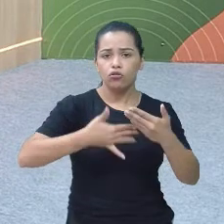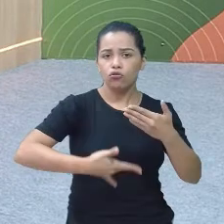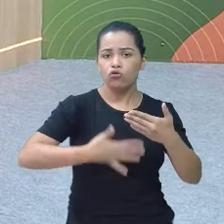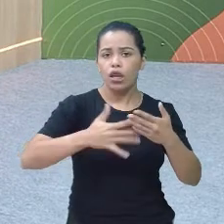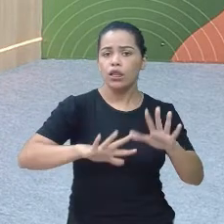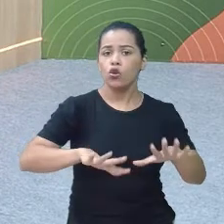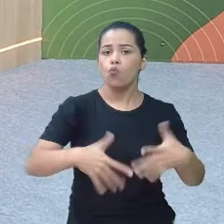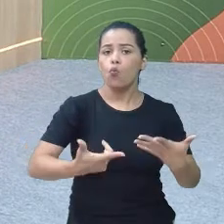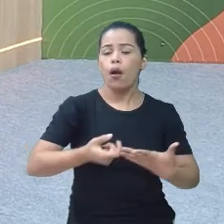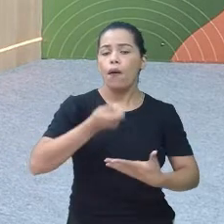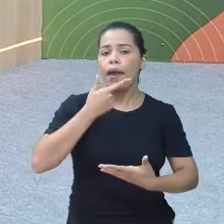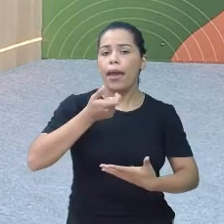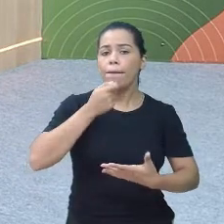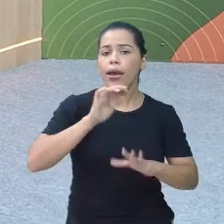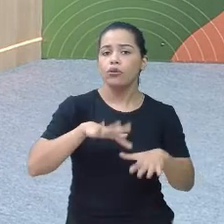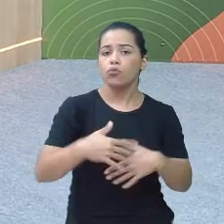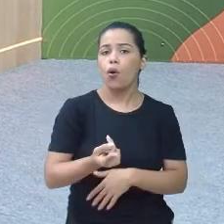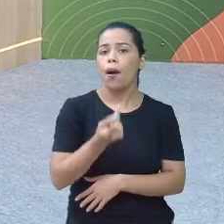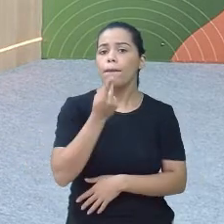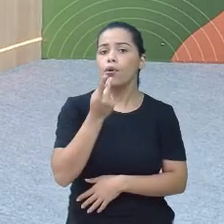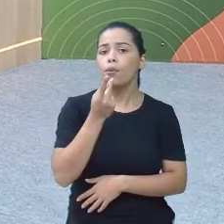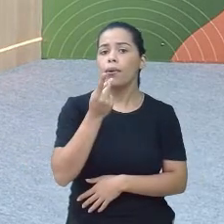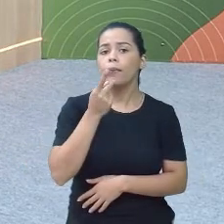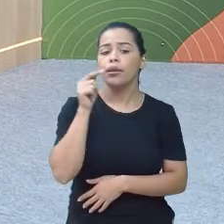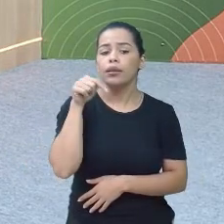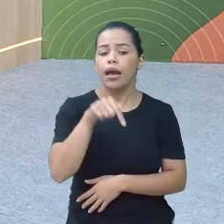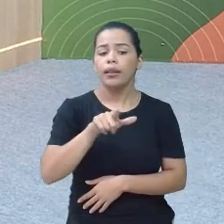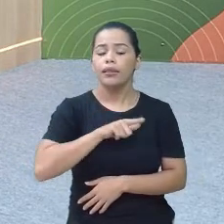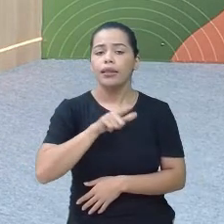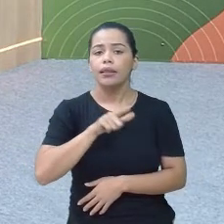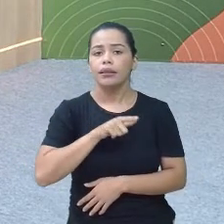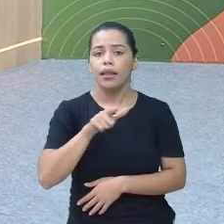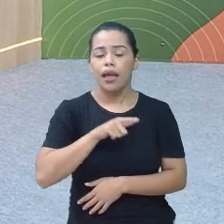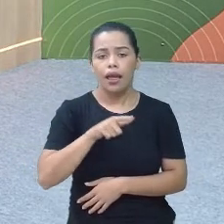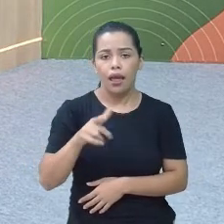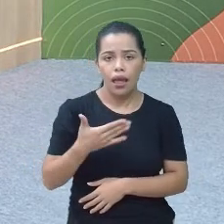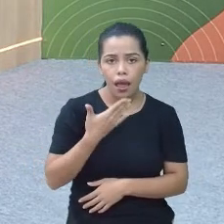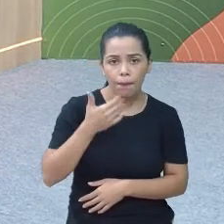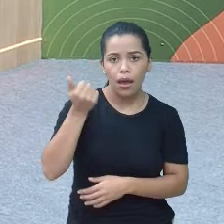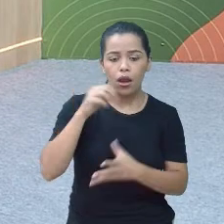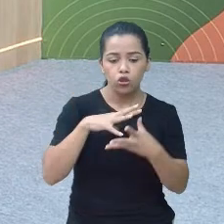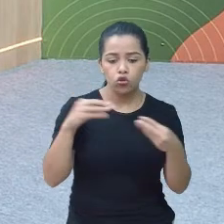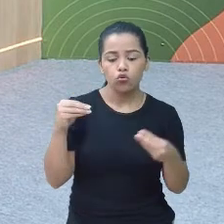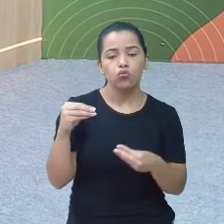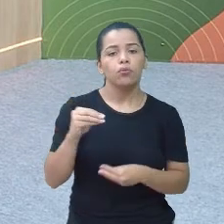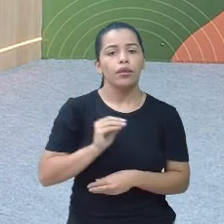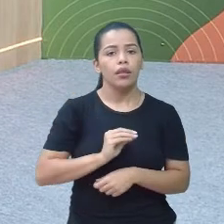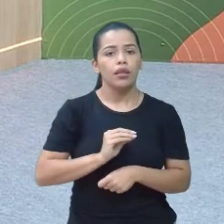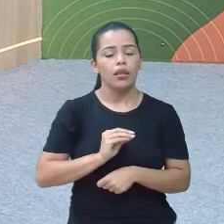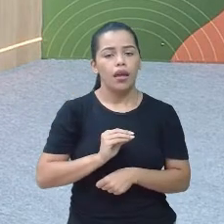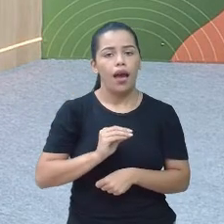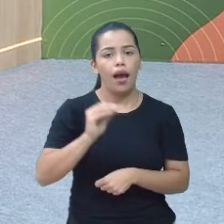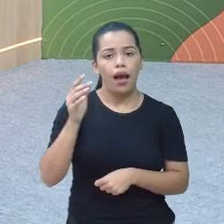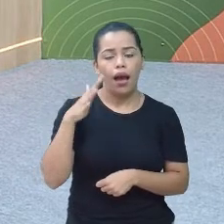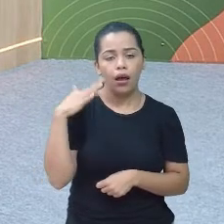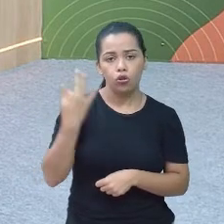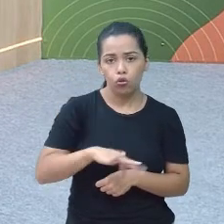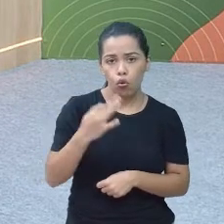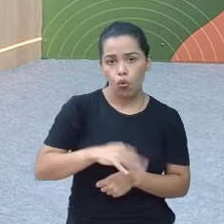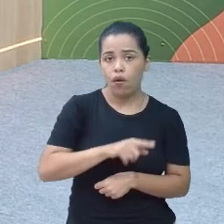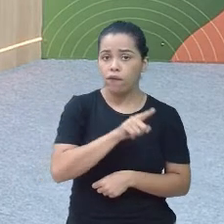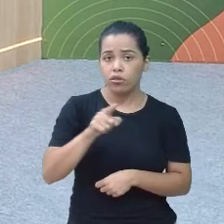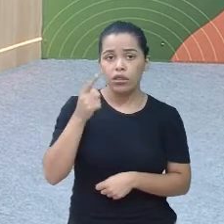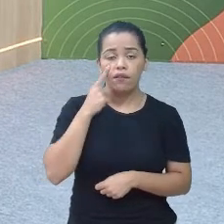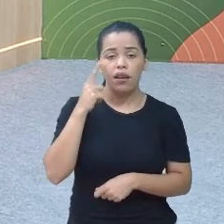é a probabilidade de aquele remédio surtir efeito, tá certo? Você vai observar que isso não necessariamente é uma resposta